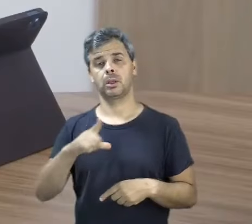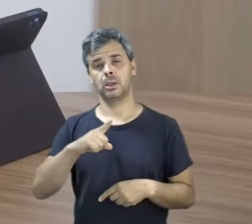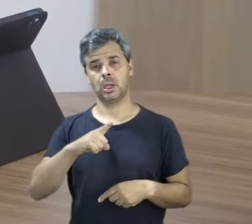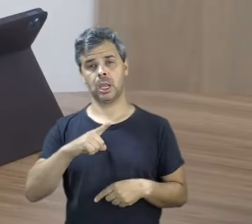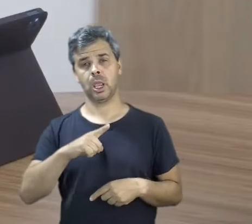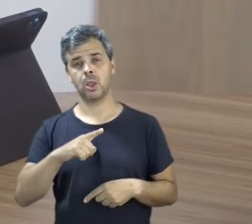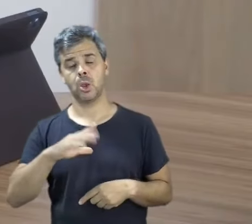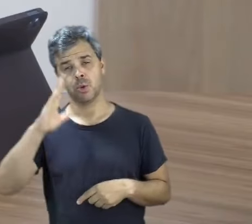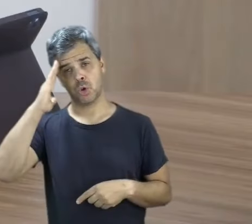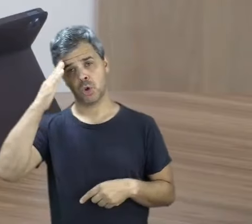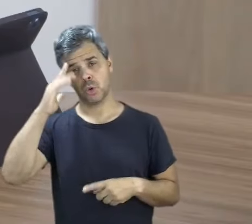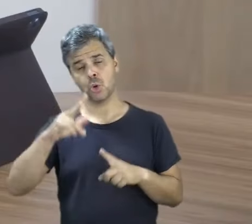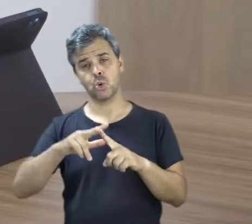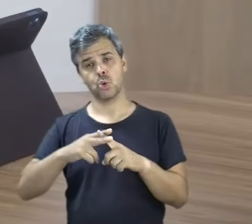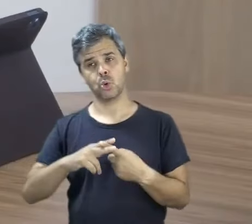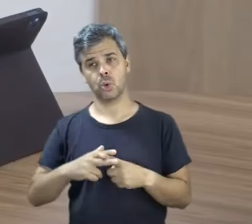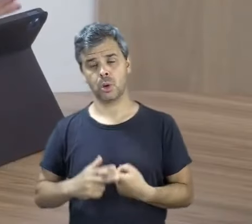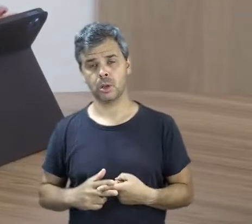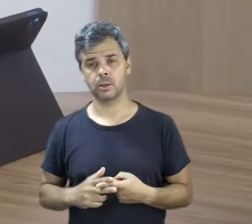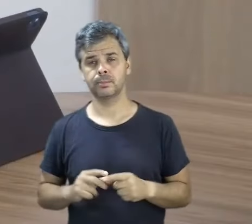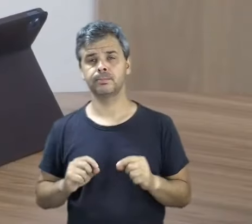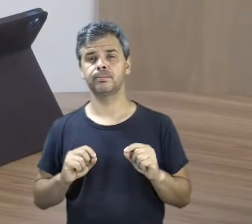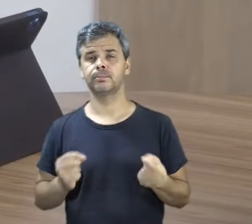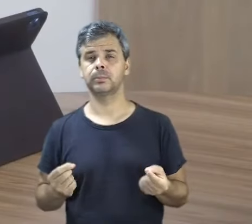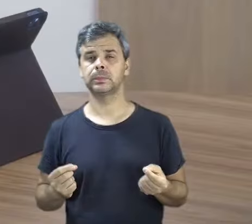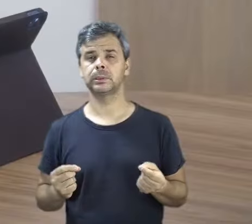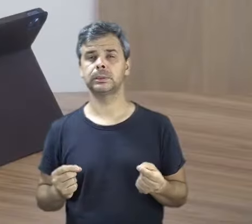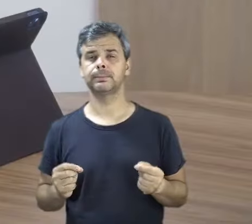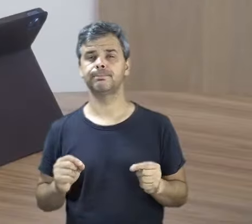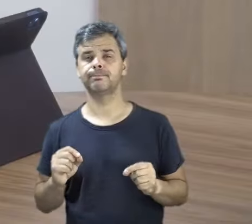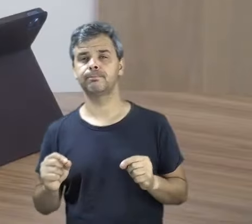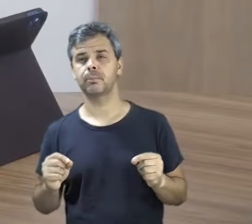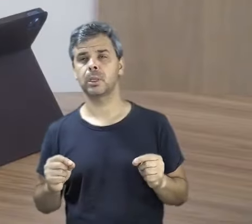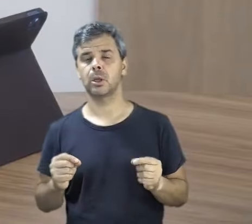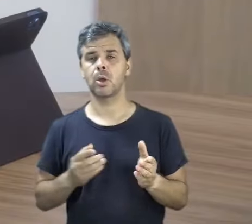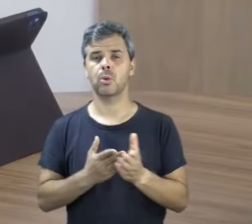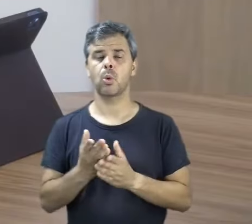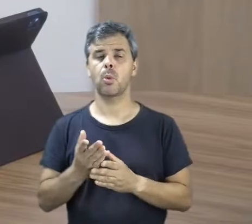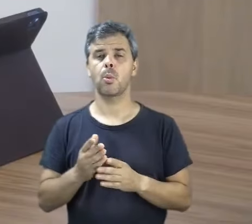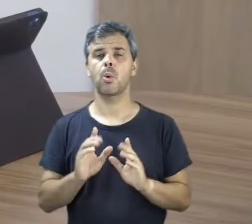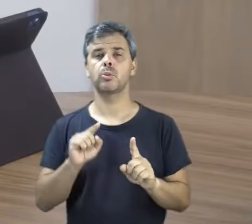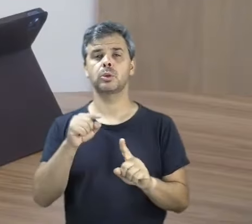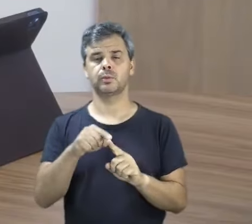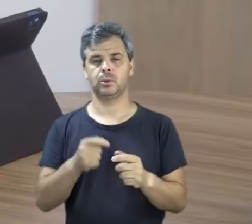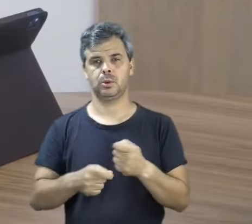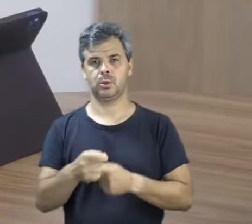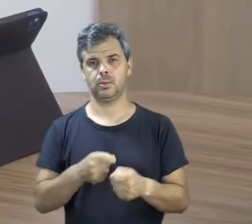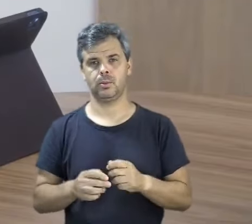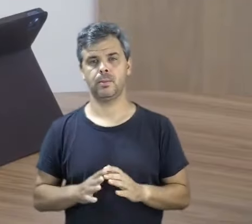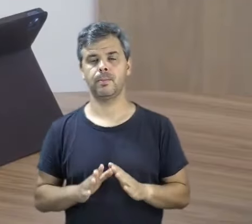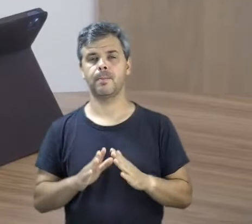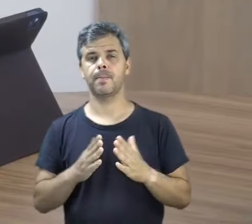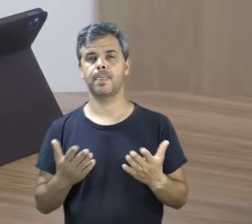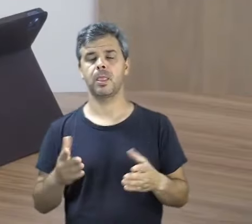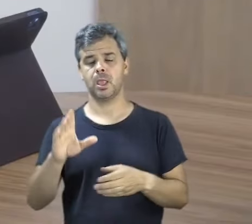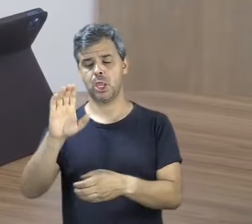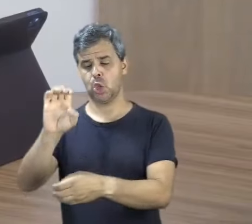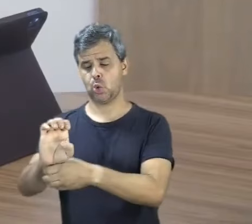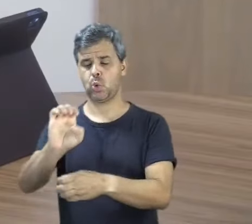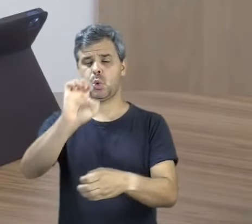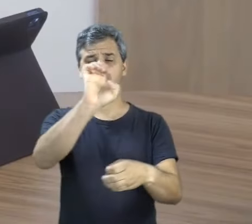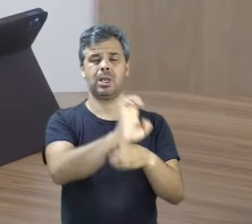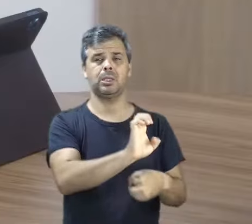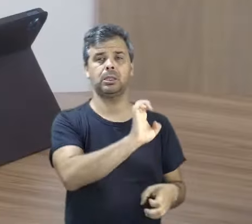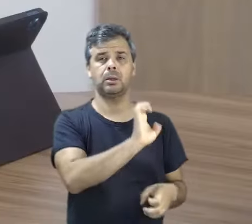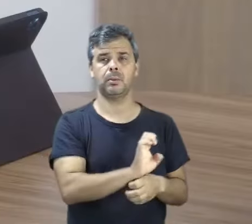um entendimento sobre reparação através de viés econômicos. Né? Sim. E os estados eles